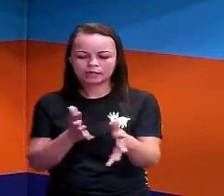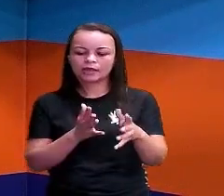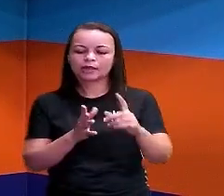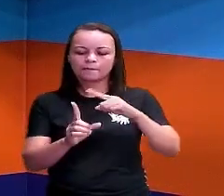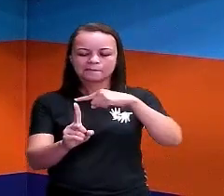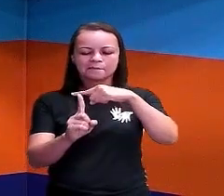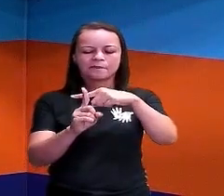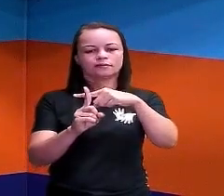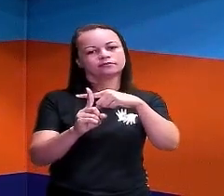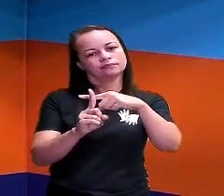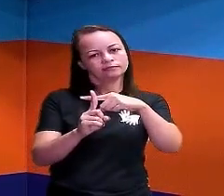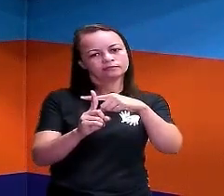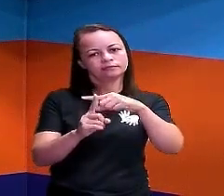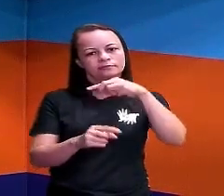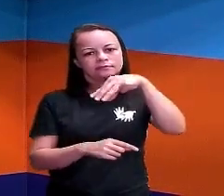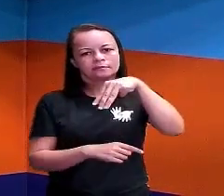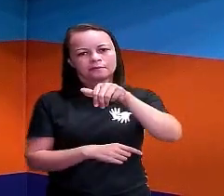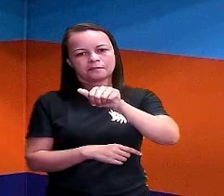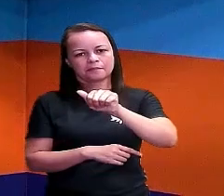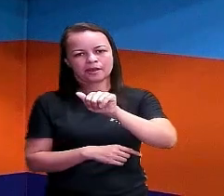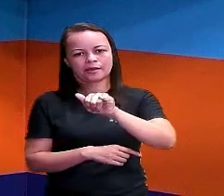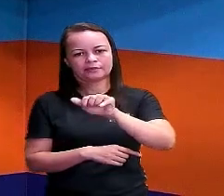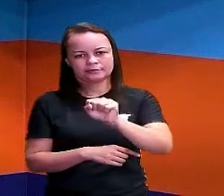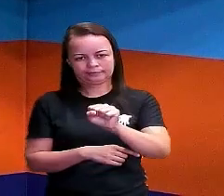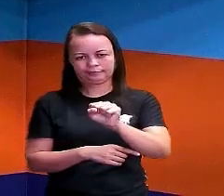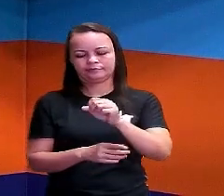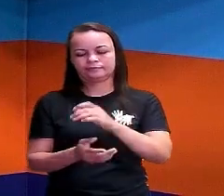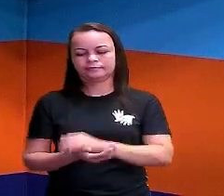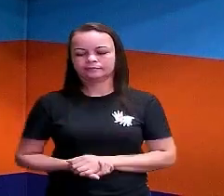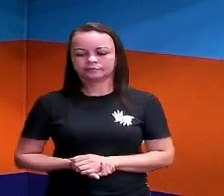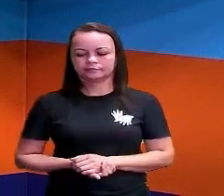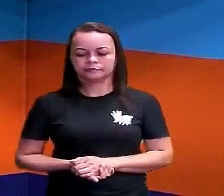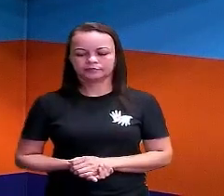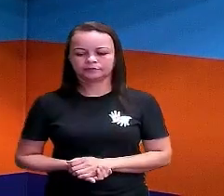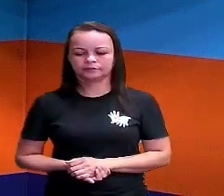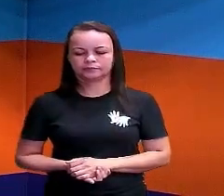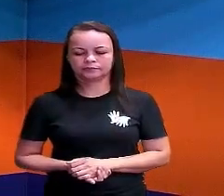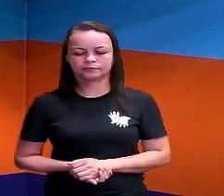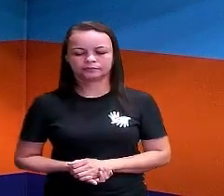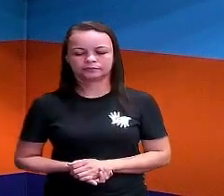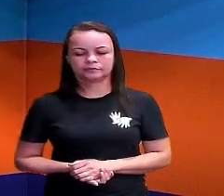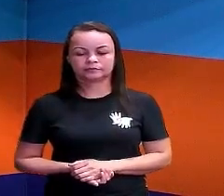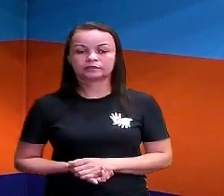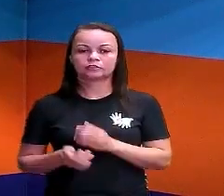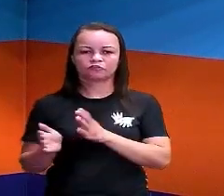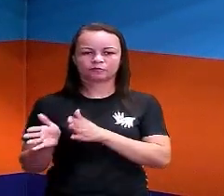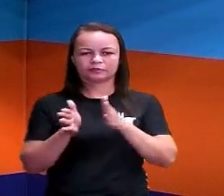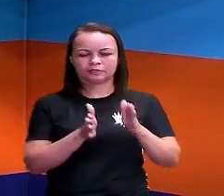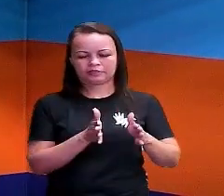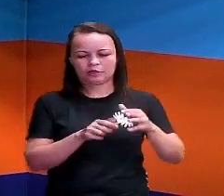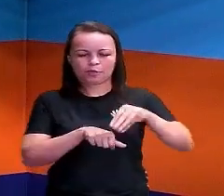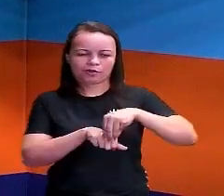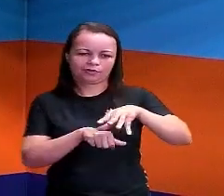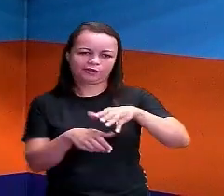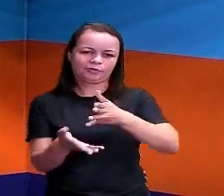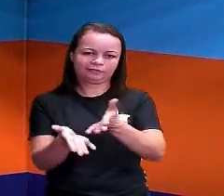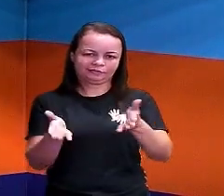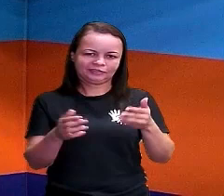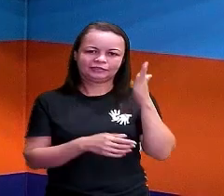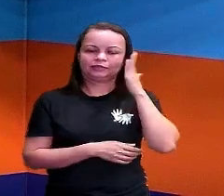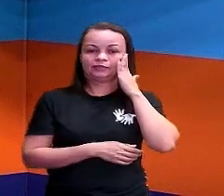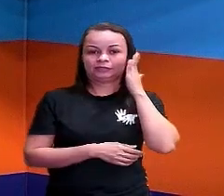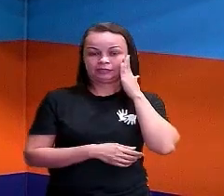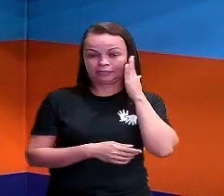de mais, tá? Então, vamos seguir, né? Já foi aí mais uma dica para que vocês